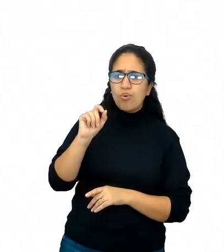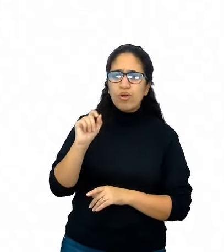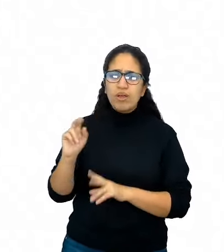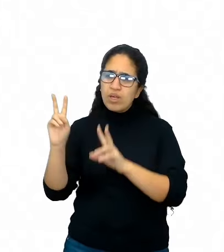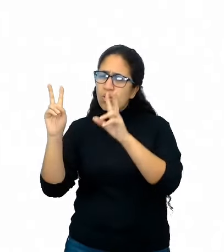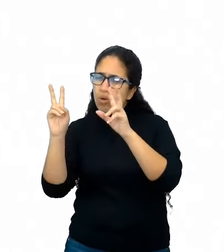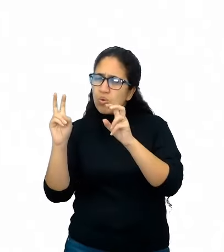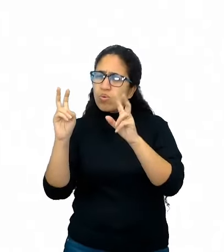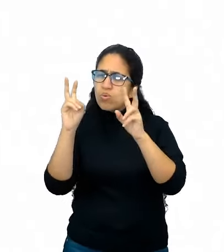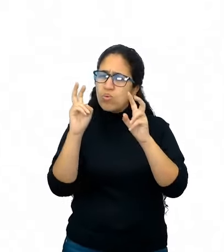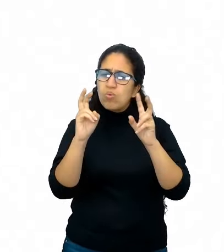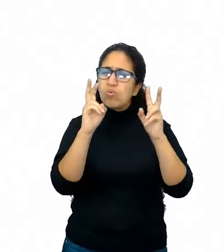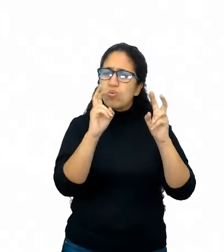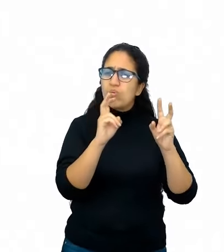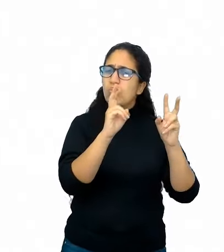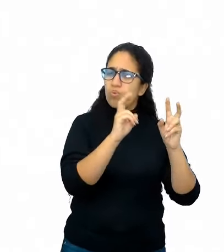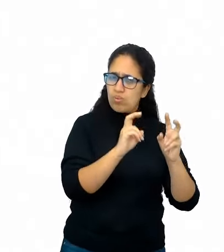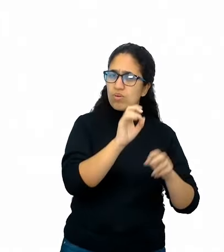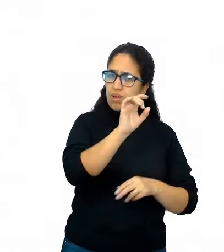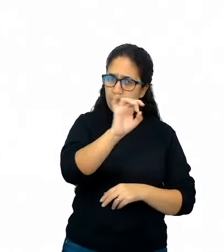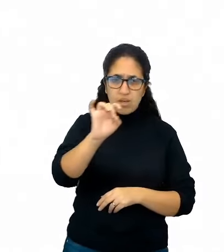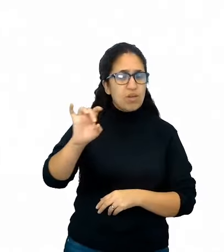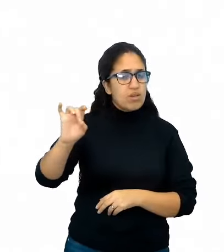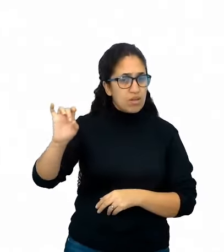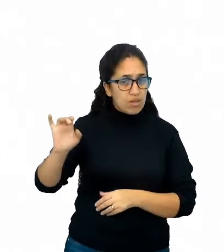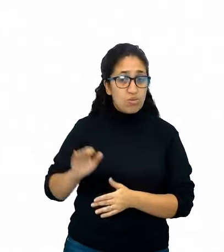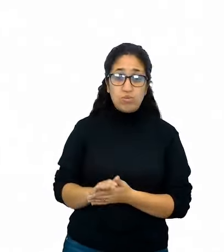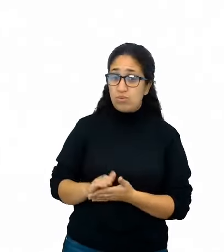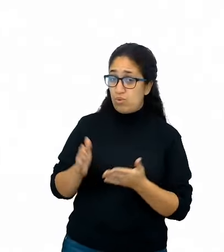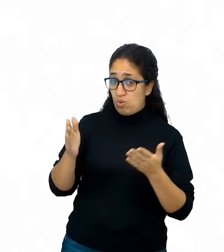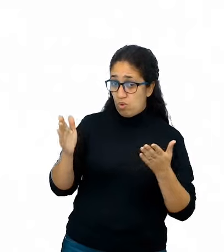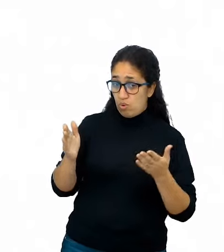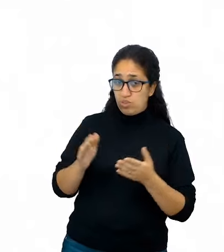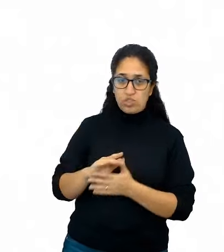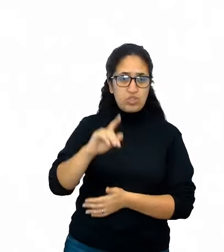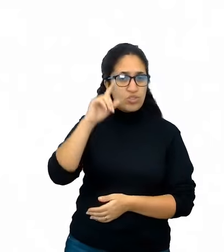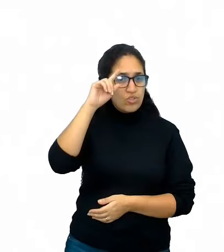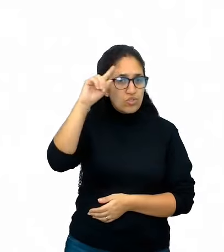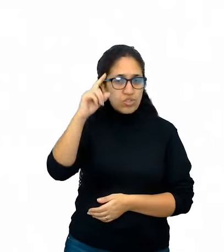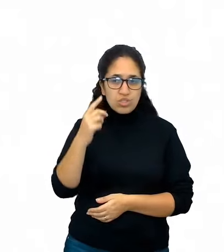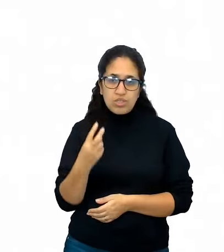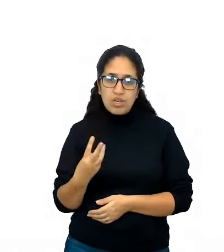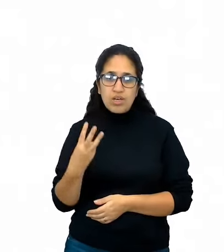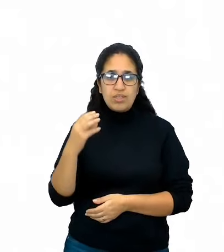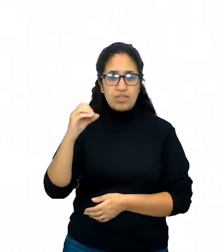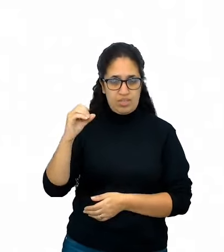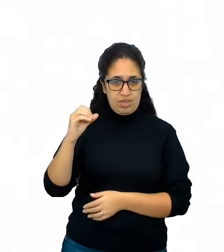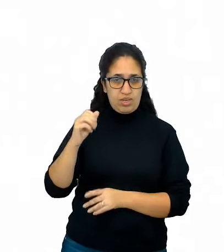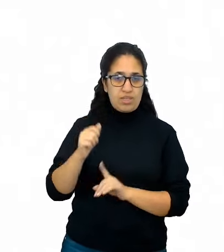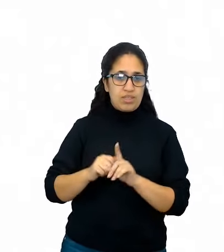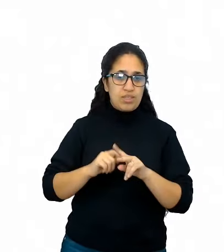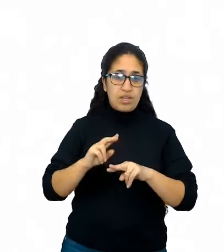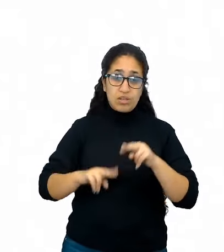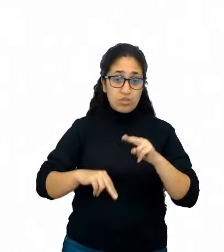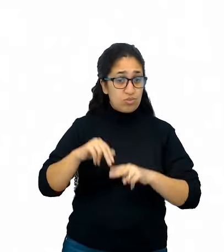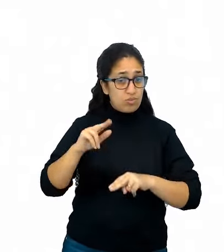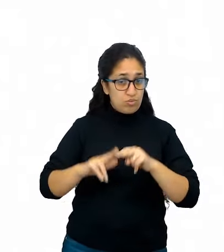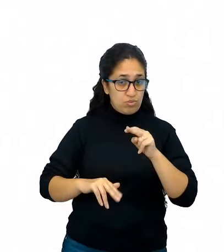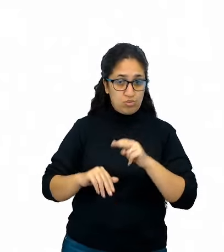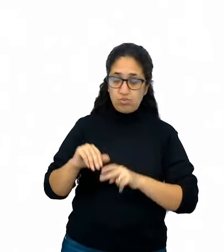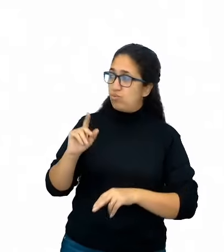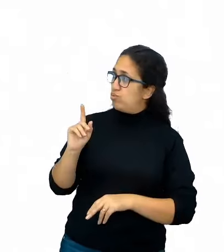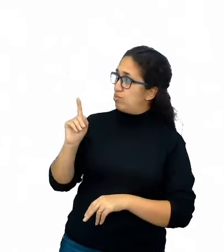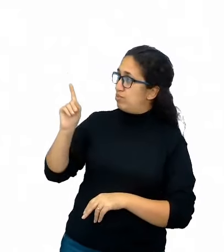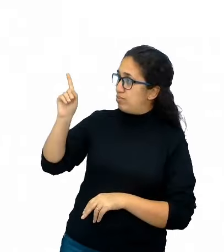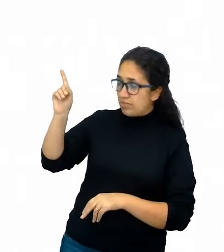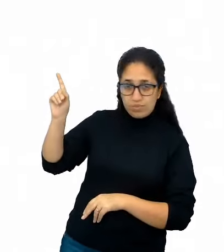abordados em cada formação. Então, hoje nós estamos no dia 30 do 6, nós estamos trabalhando aí já